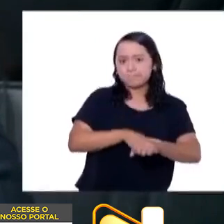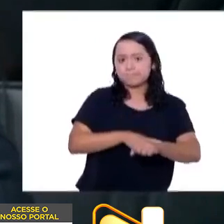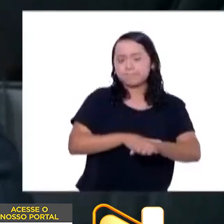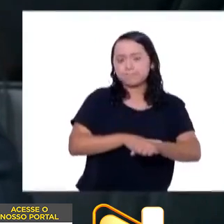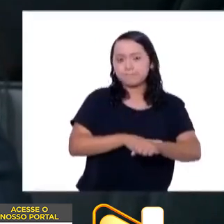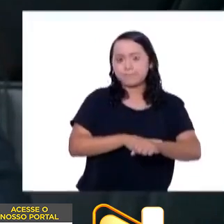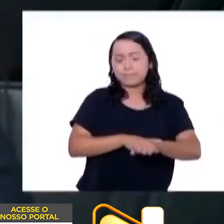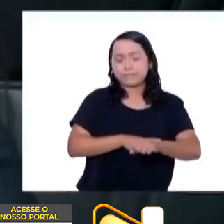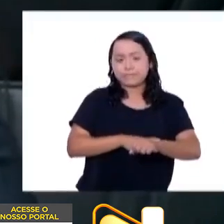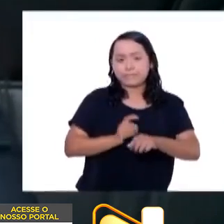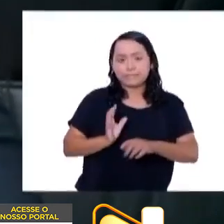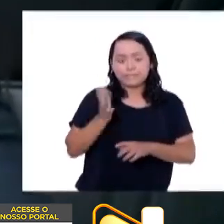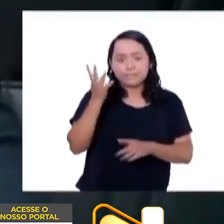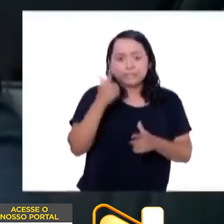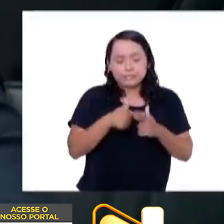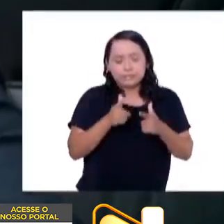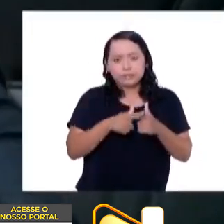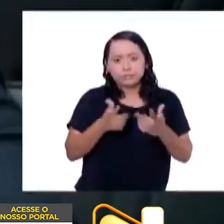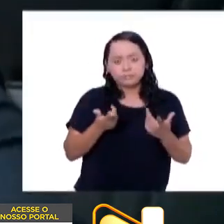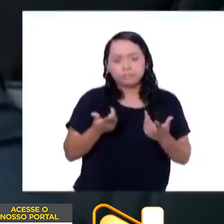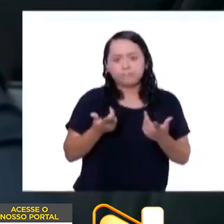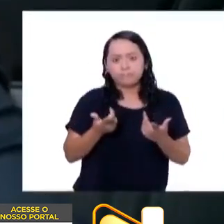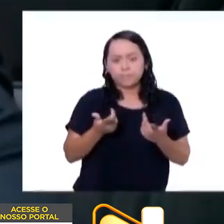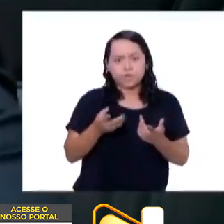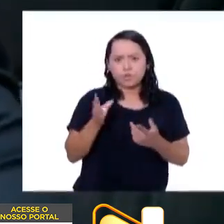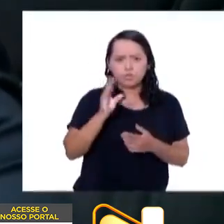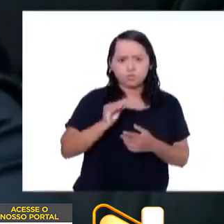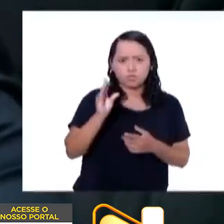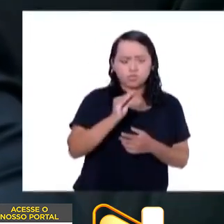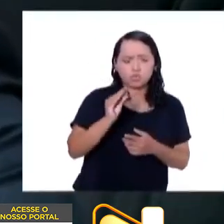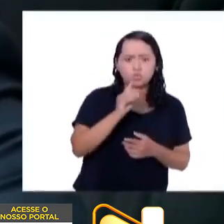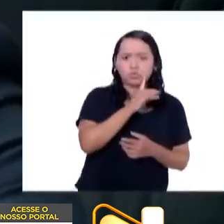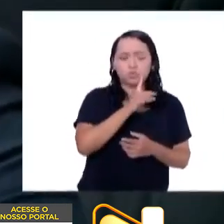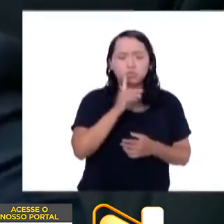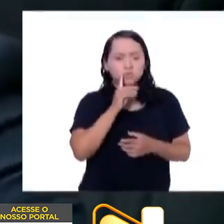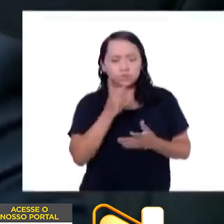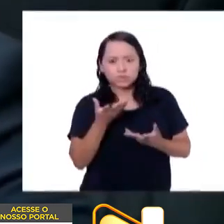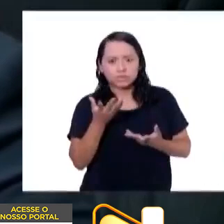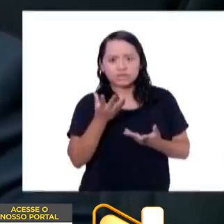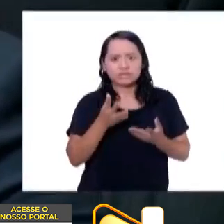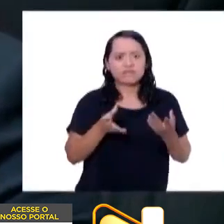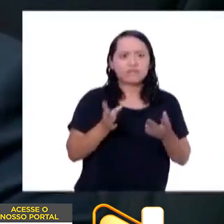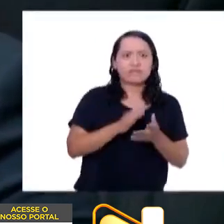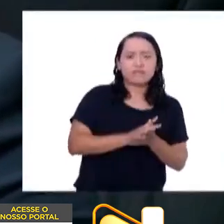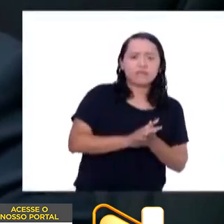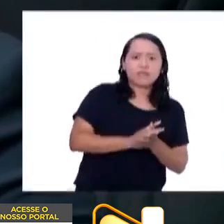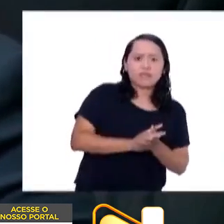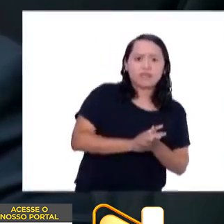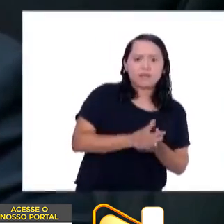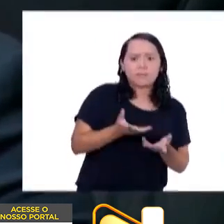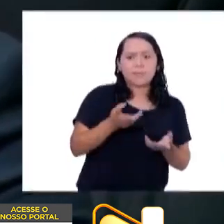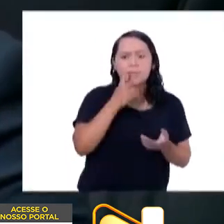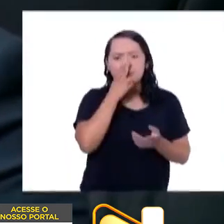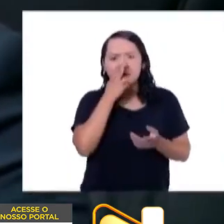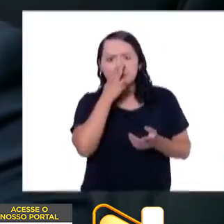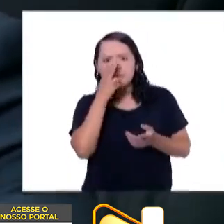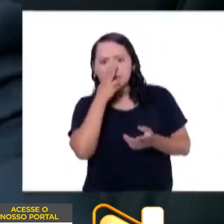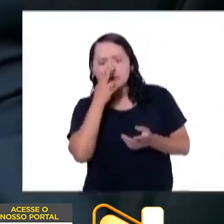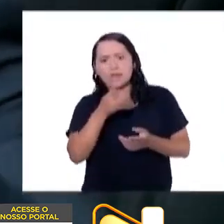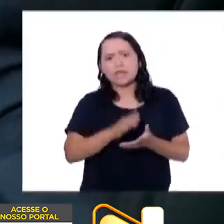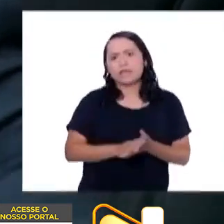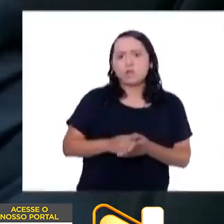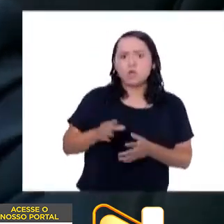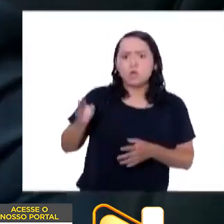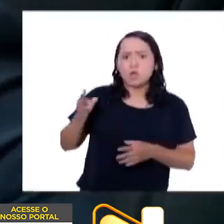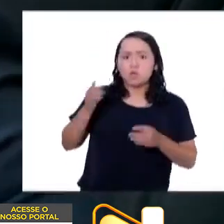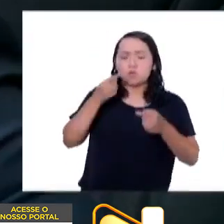colega parlamentar. E eu não disse que o governador, como estão falando aí, era o Pablo Escobar, não. Se